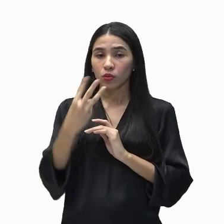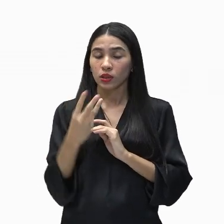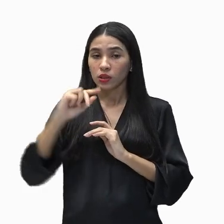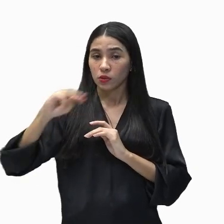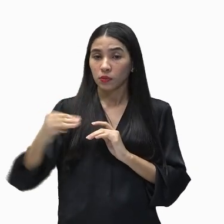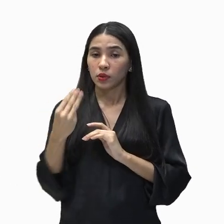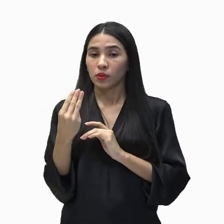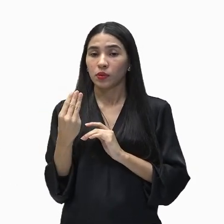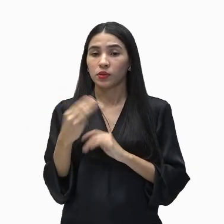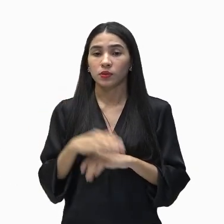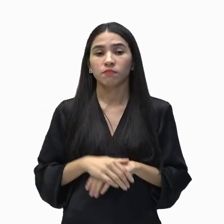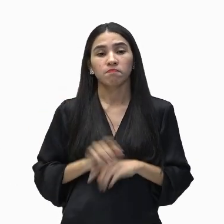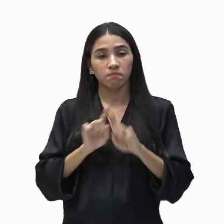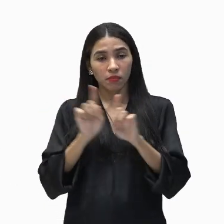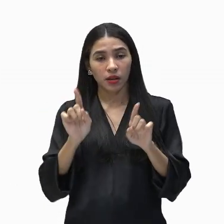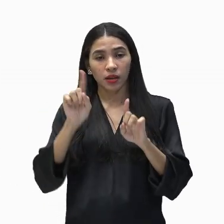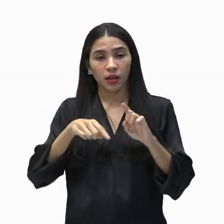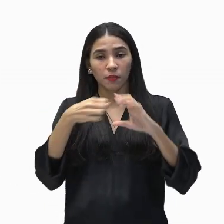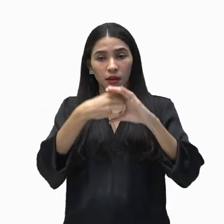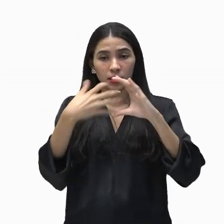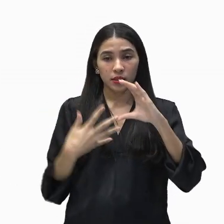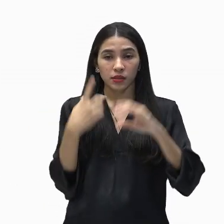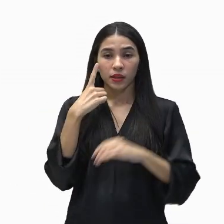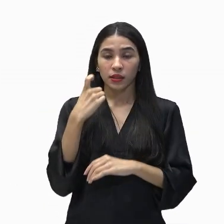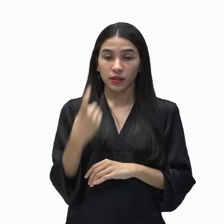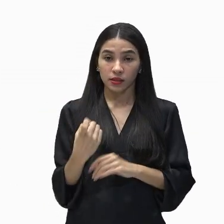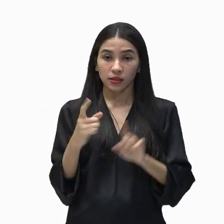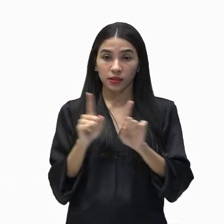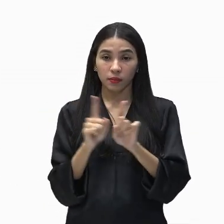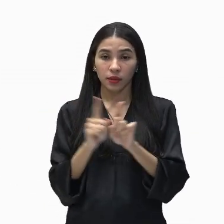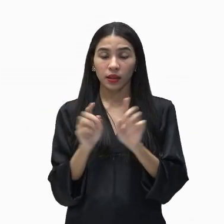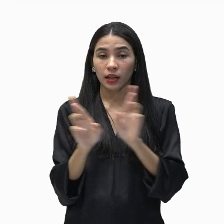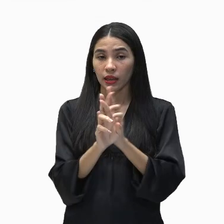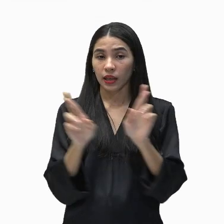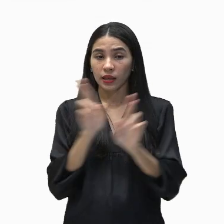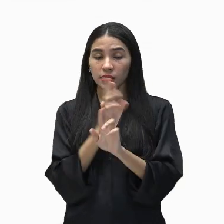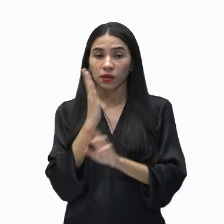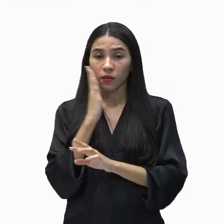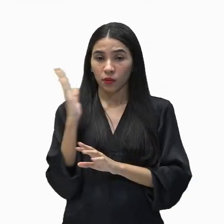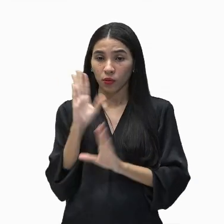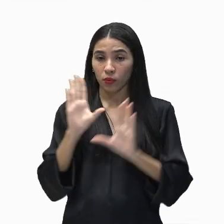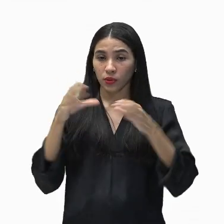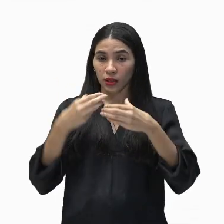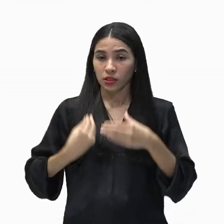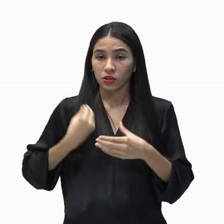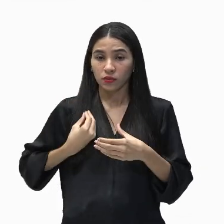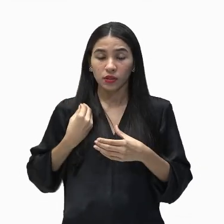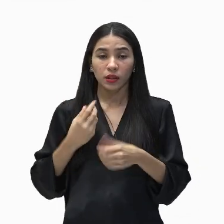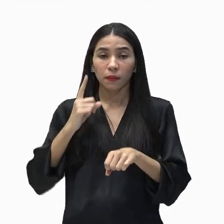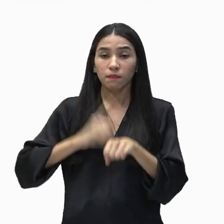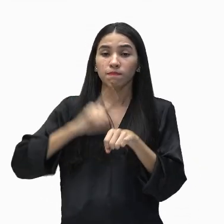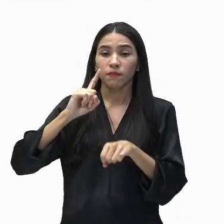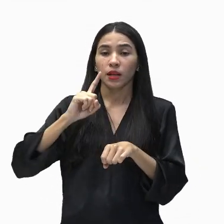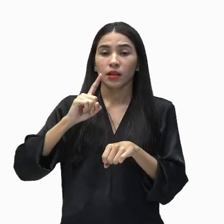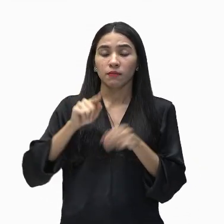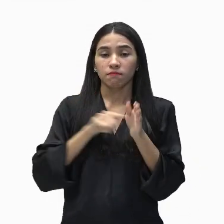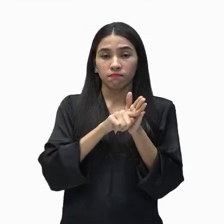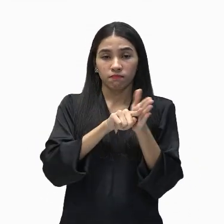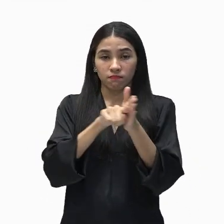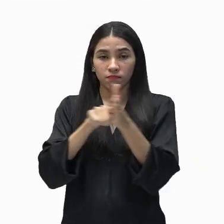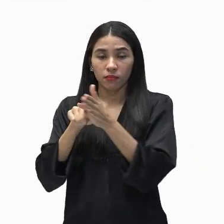Mas ela é uma característica interessantíssima em relação a esses indivíduos, porque foi a primeira